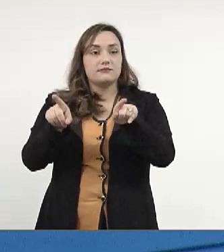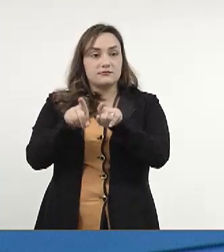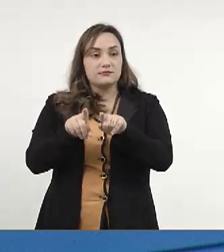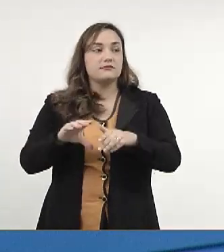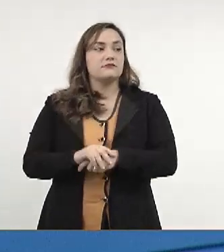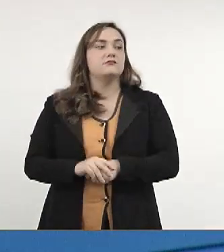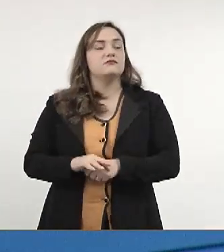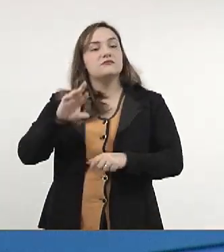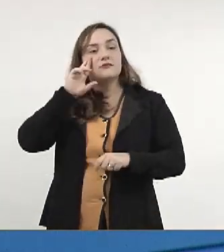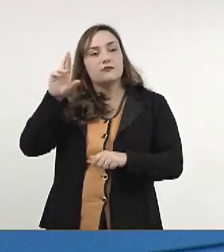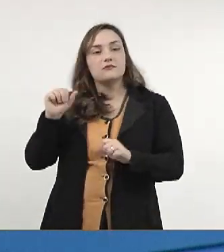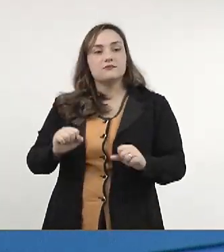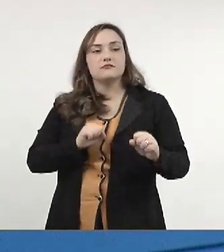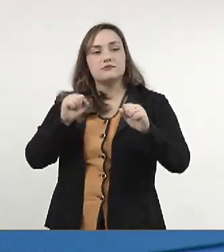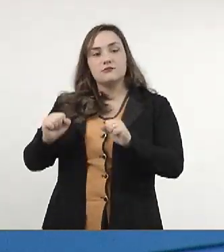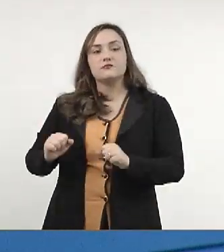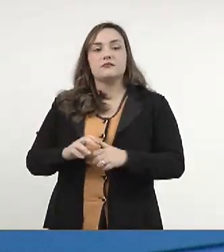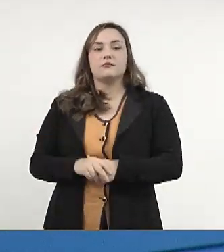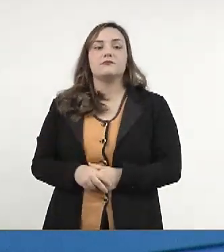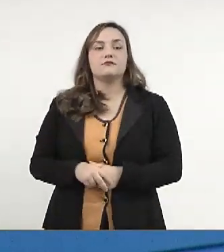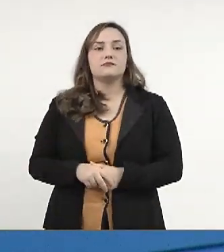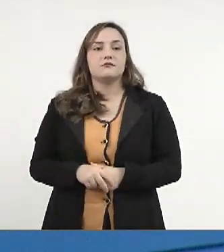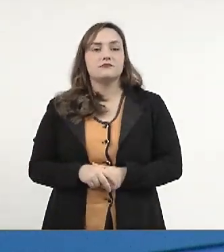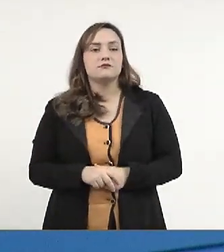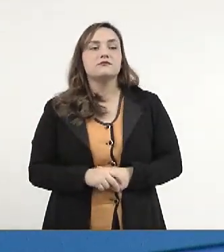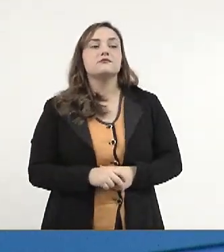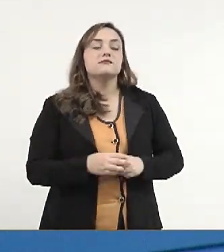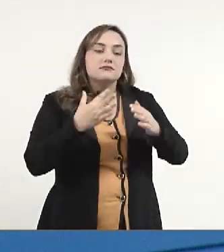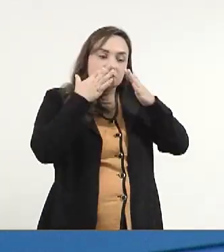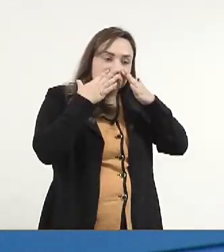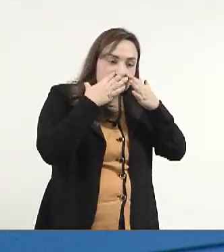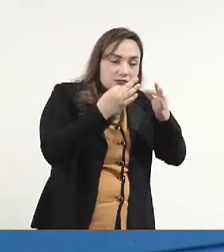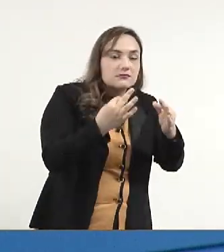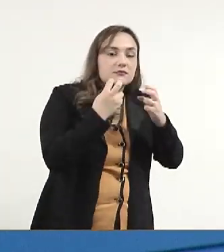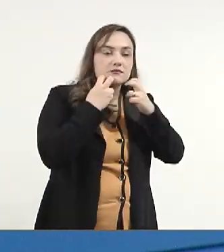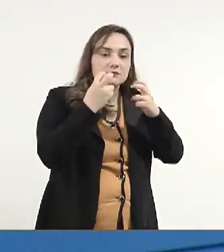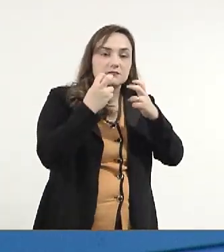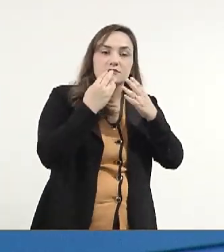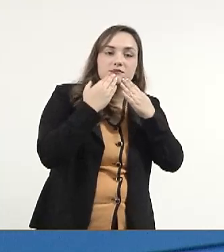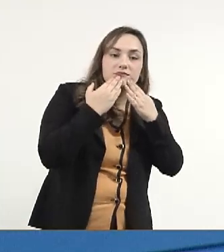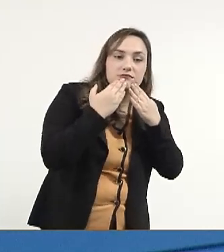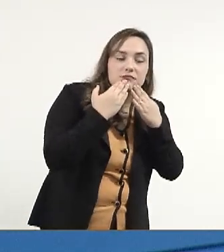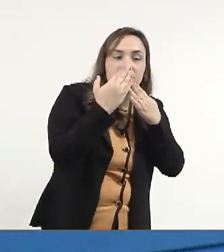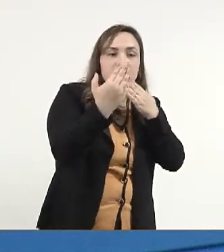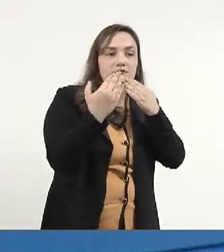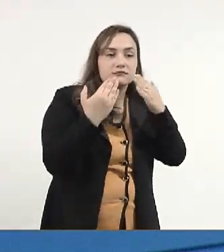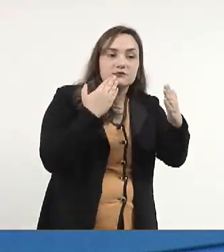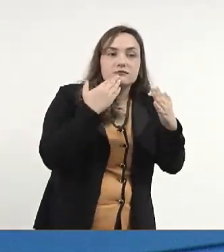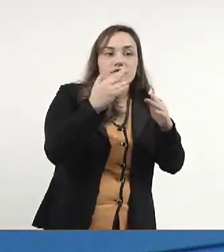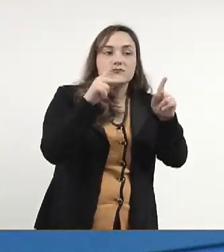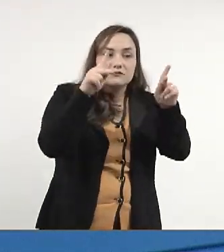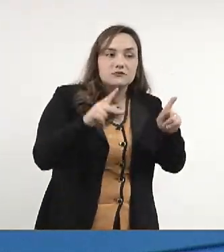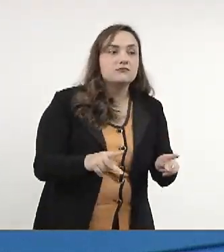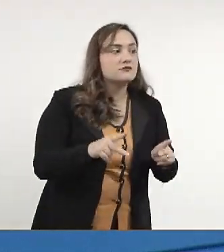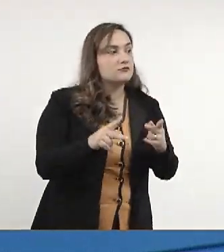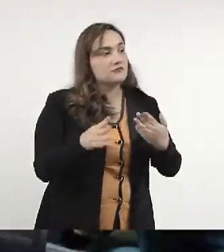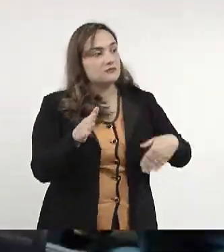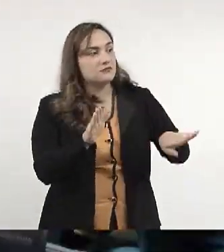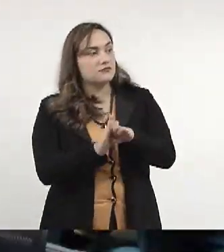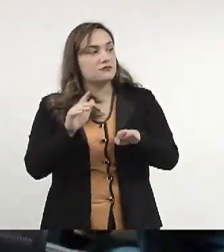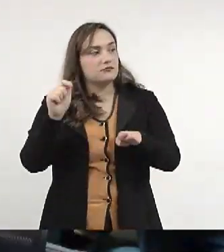autoridades competentes para que ouçam o clamor, né, da população que visita esta Casa de